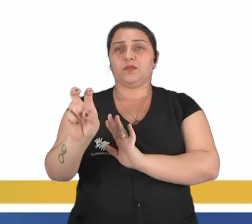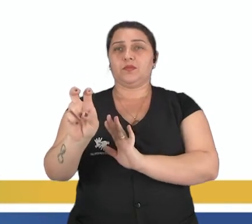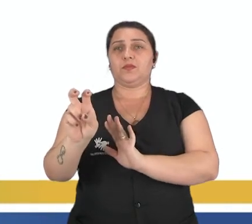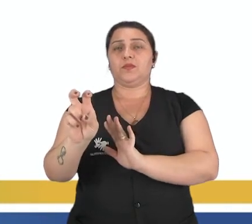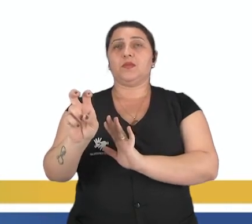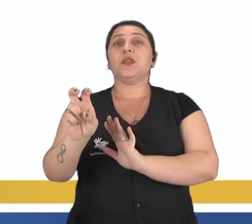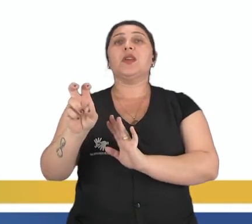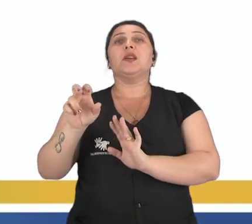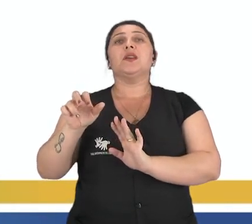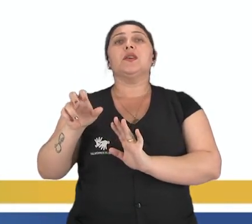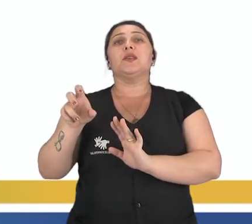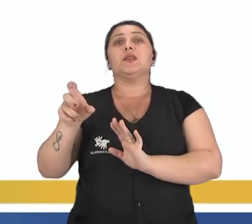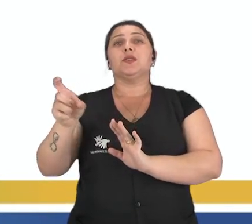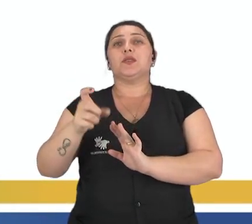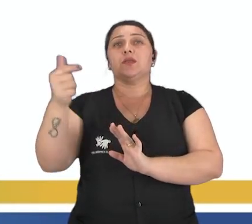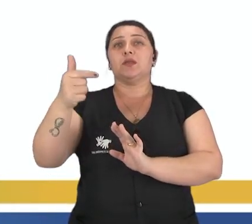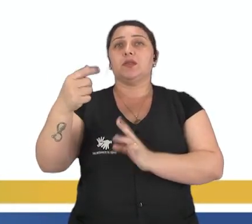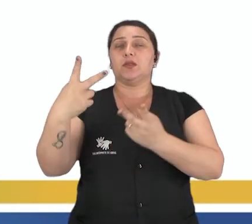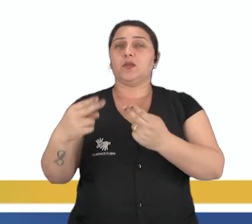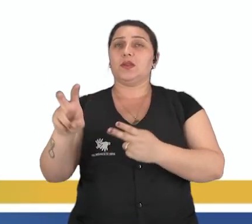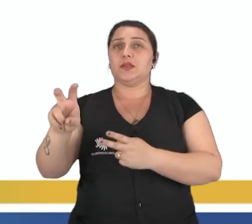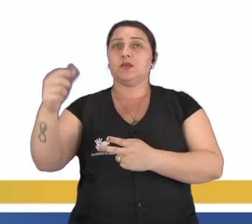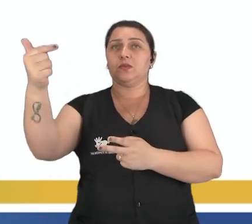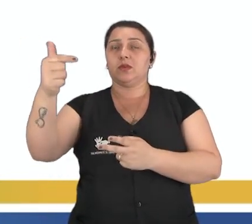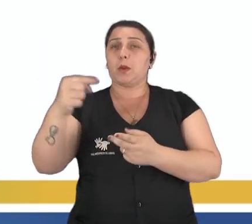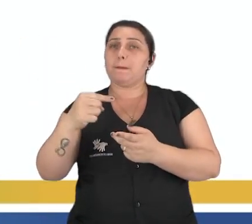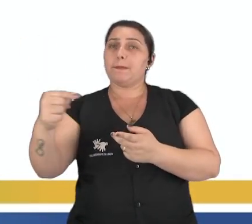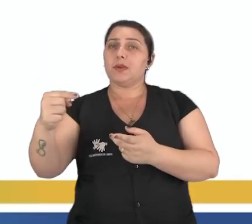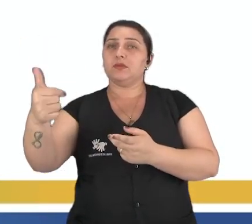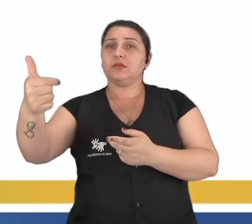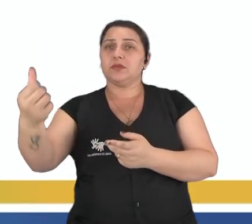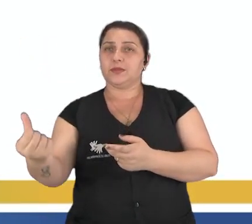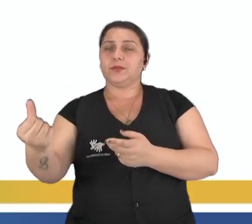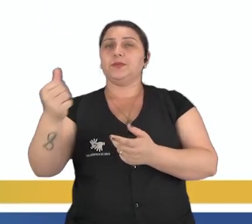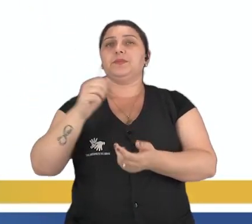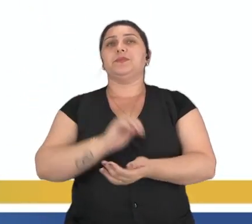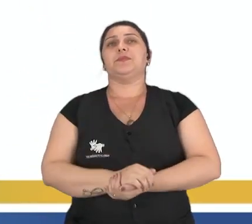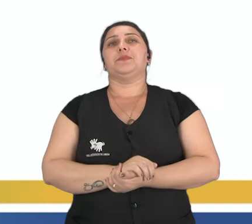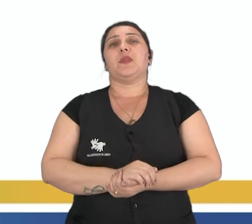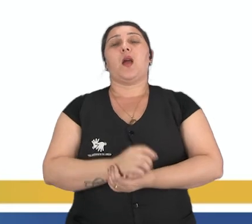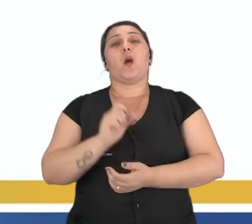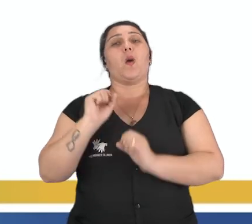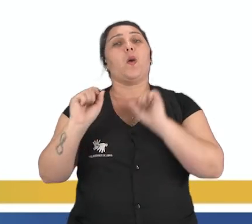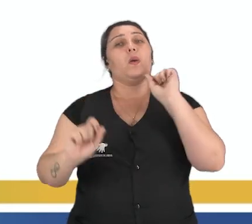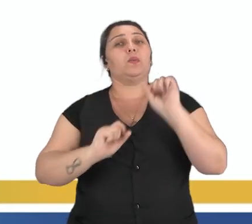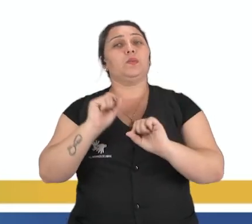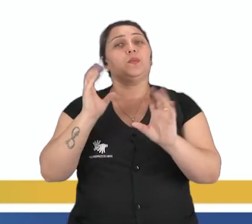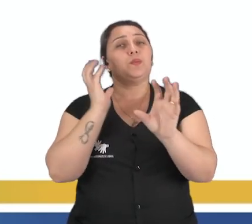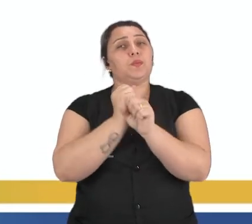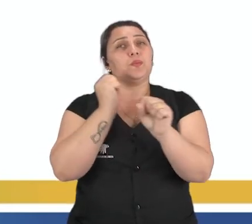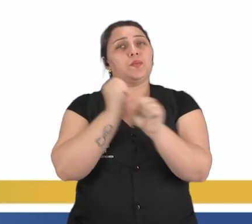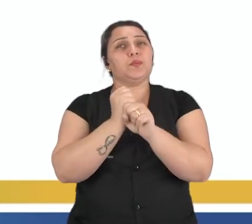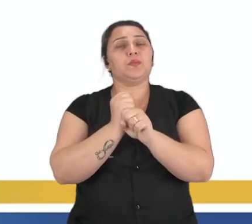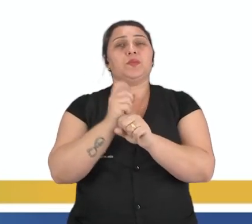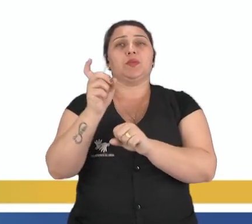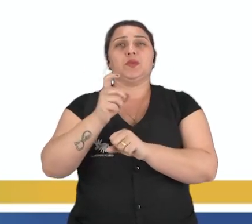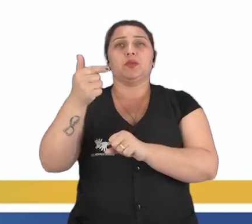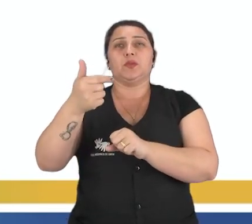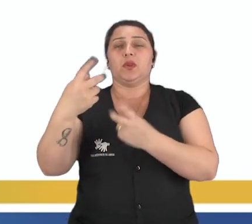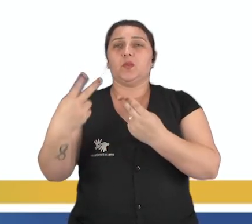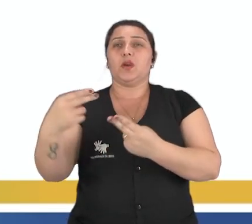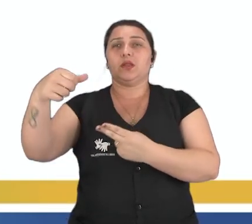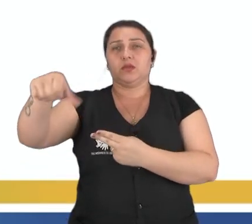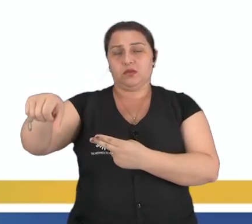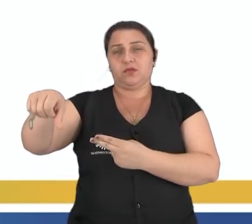fico com x² igual a 5² menos 16. Olha o que vai dar, fazendo as continhas. X² igual